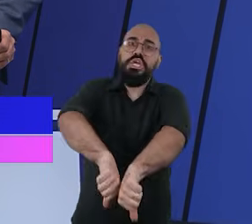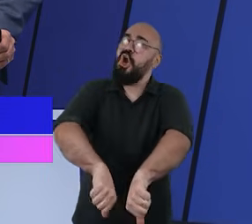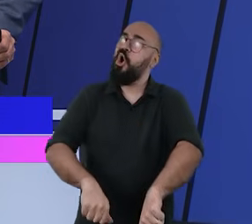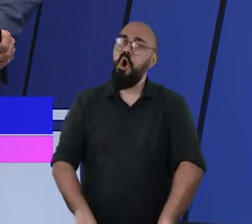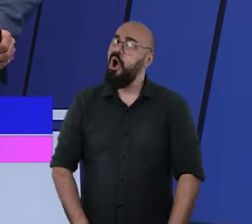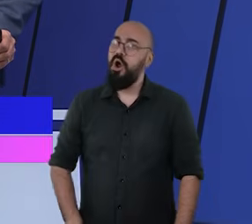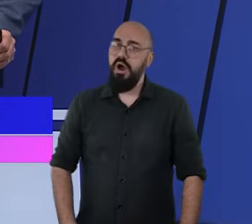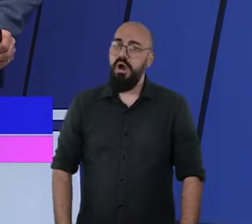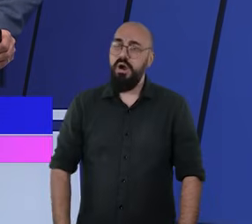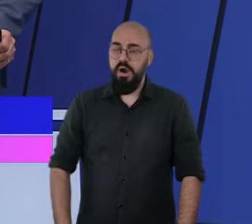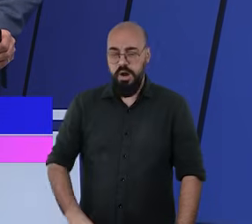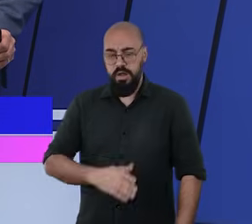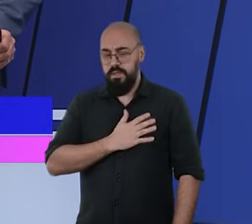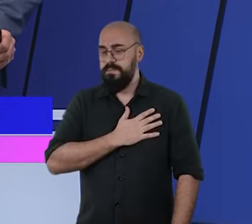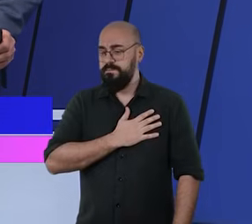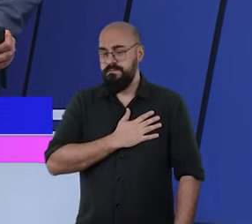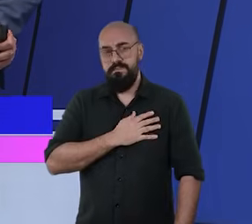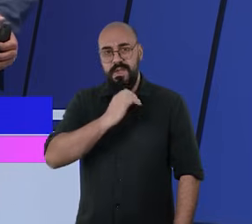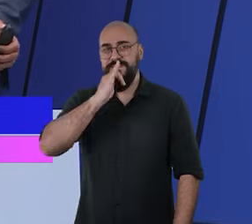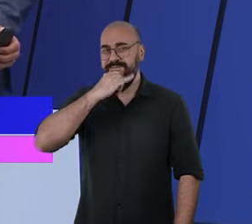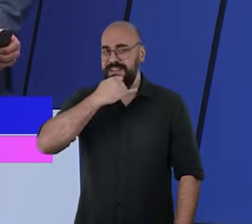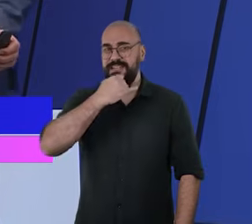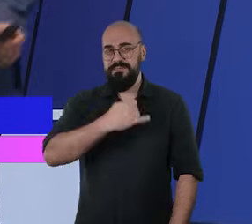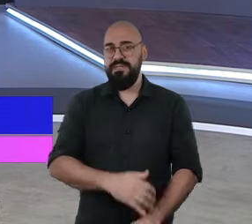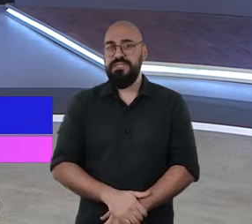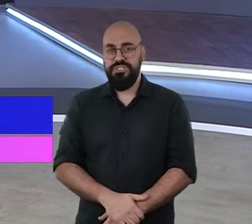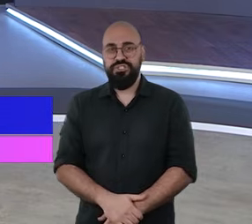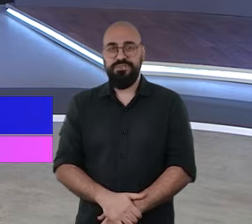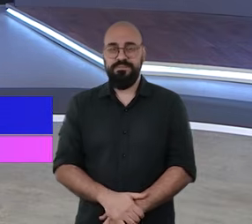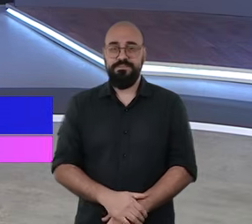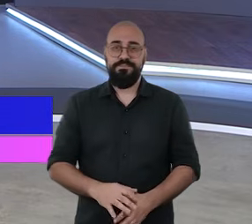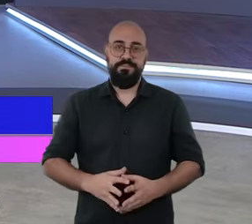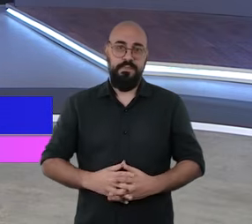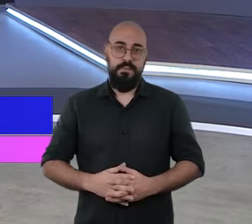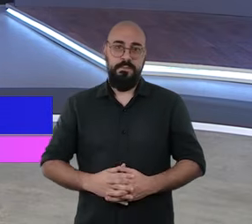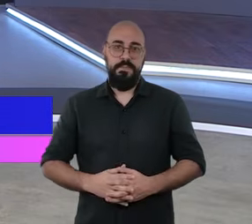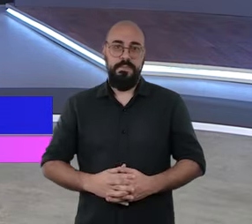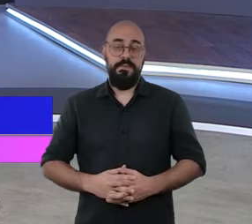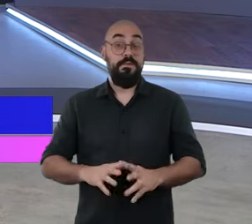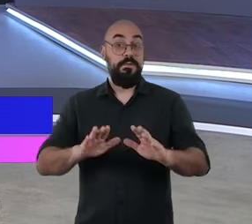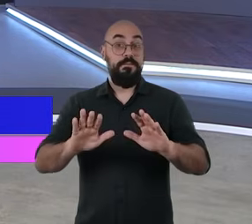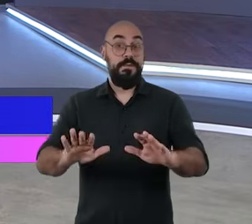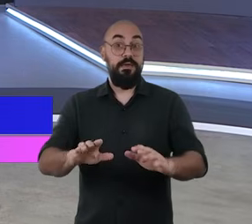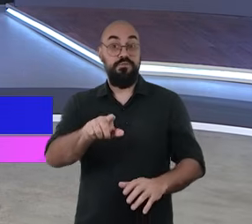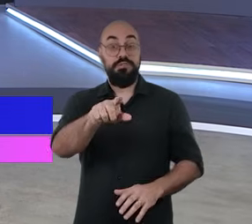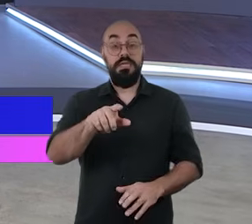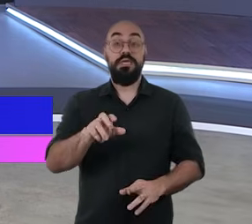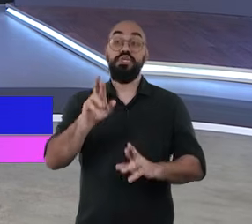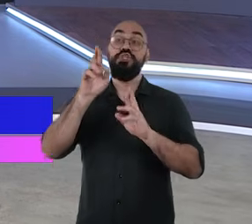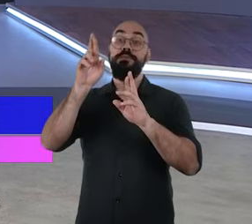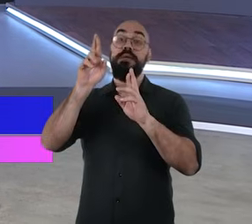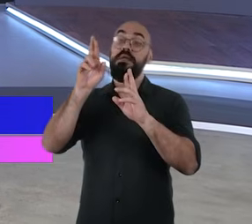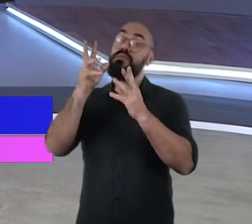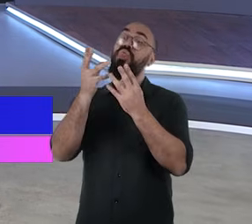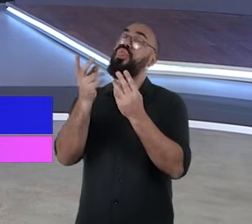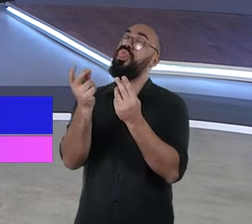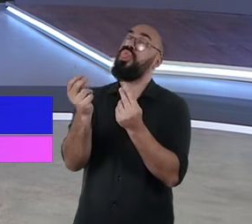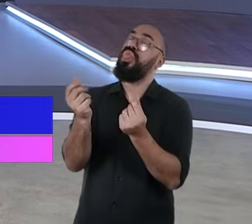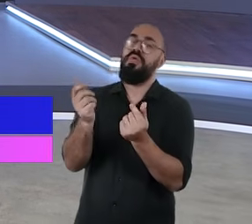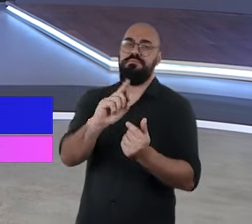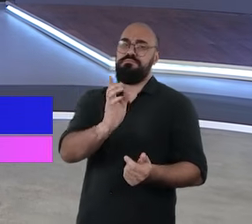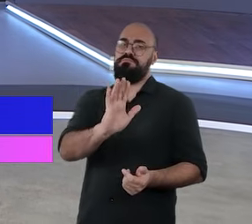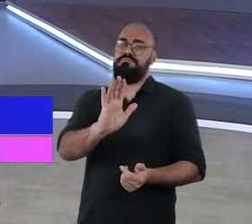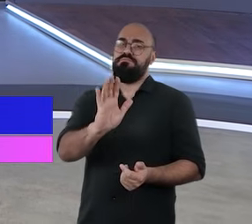piorar, infelizmente. Mas você não precisa perder a esperança, porque, apesar do